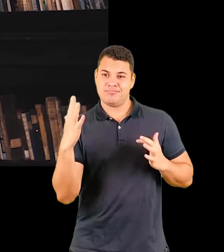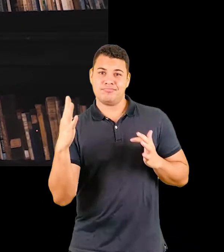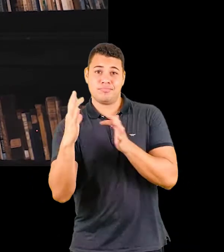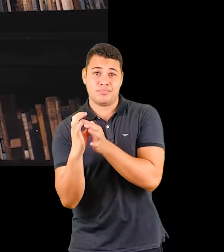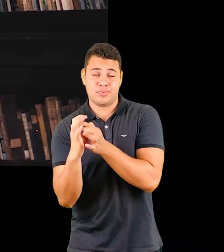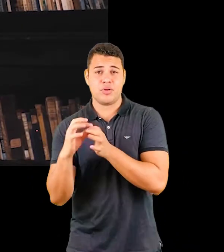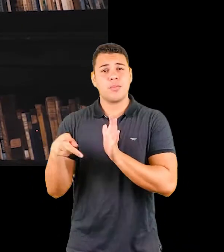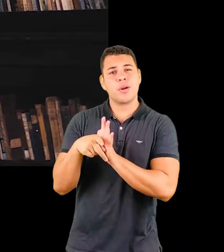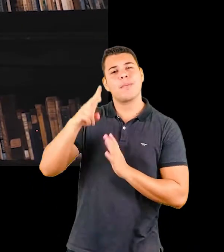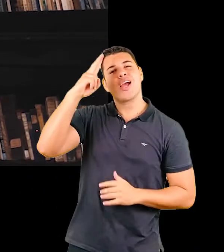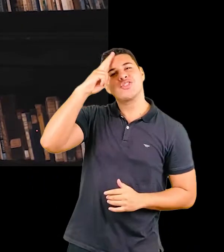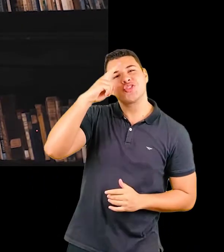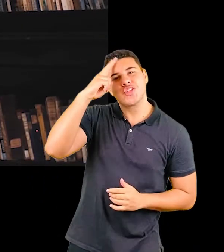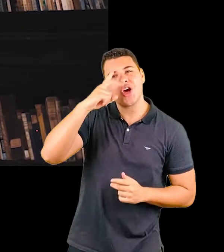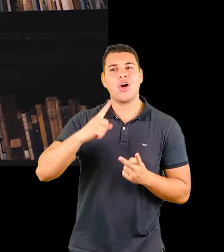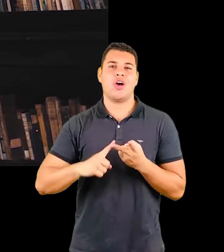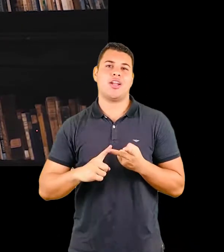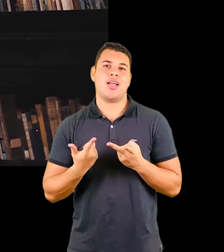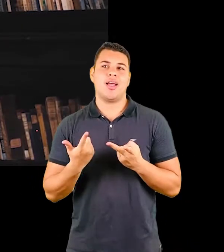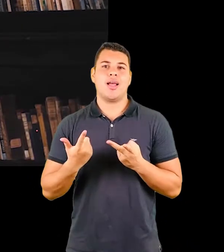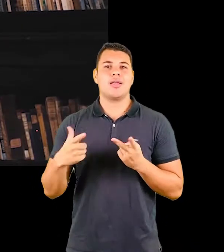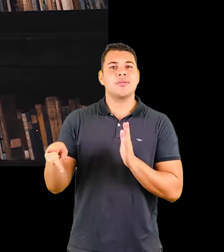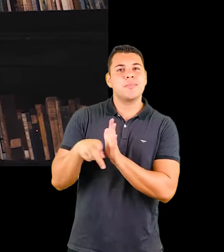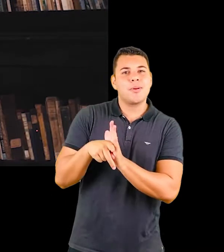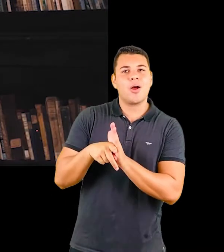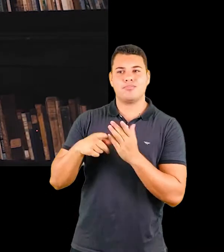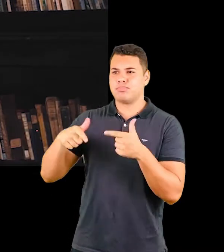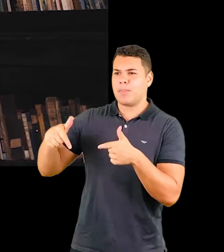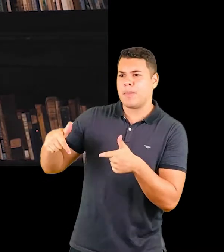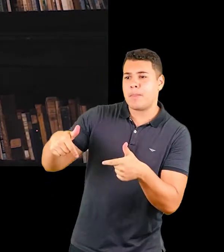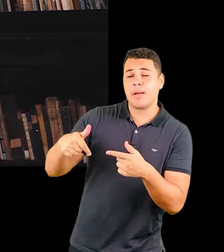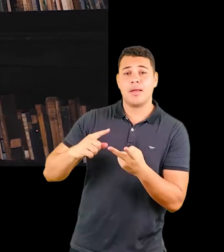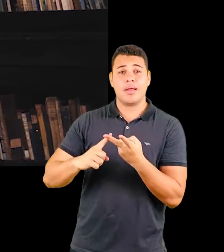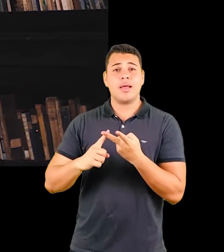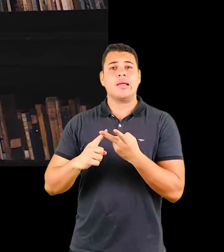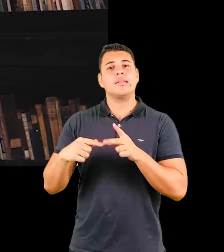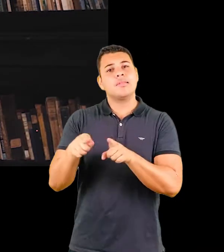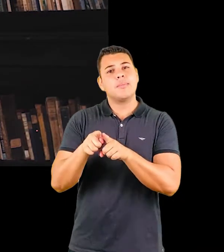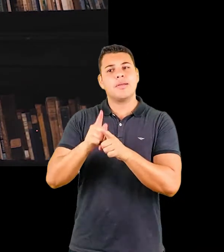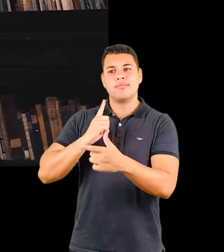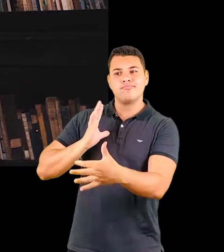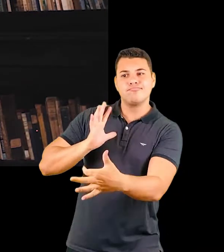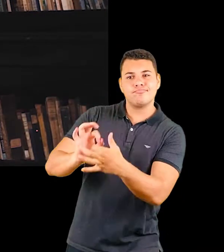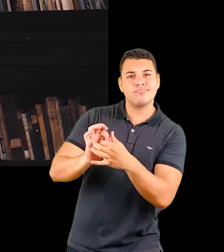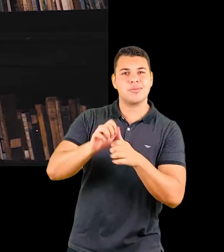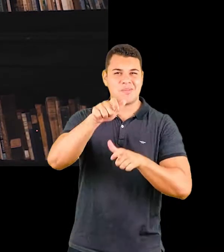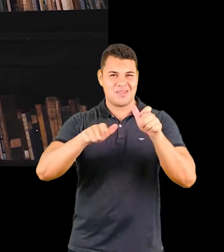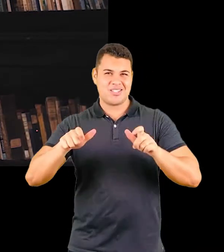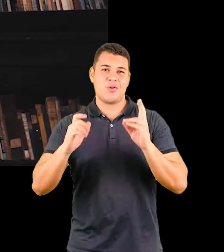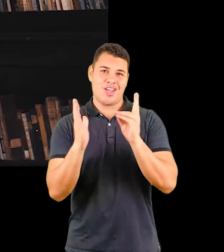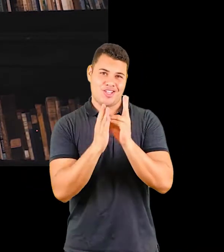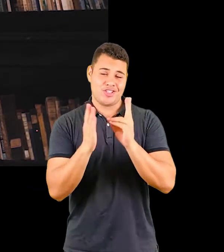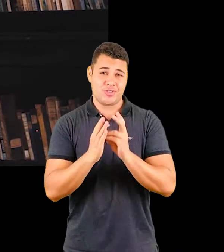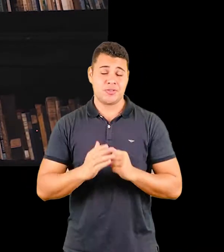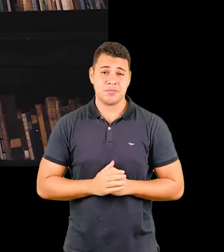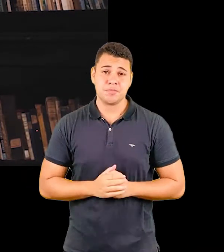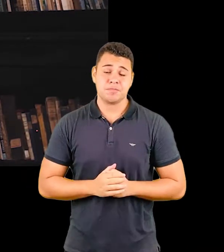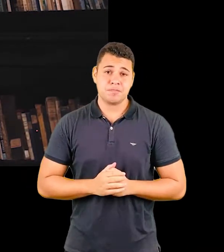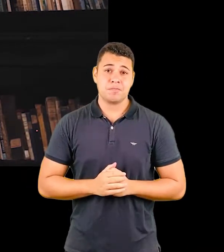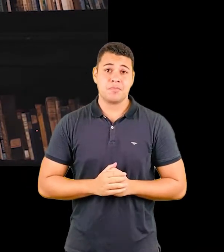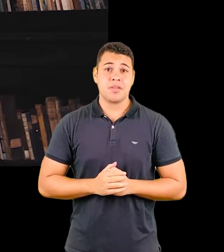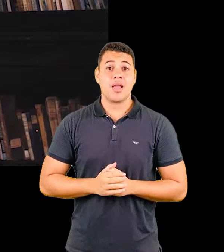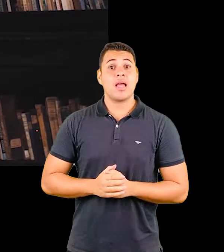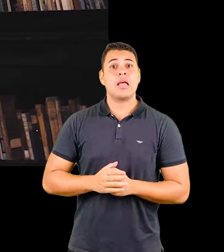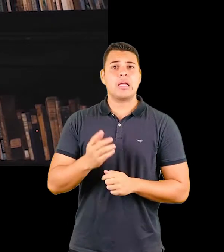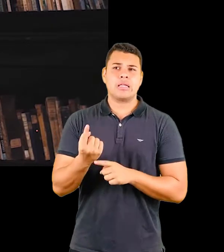com a história de Paudalho ligada aos índios, eu, pelo